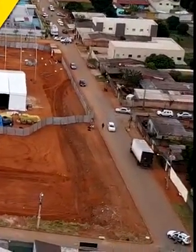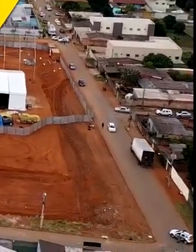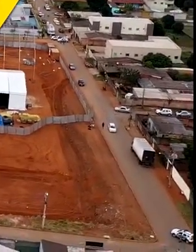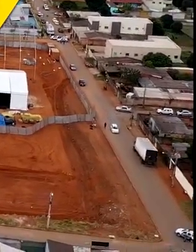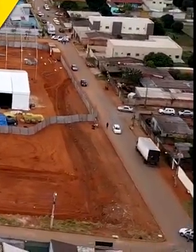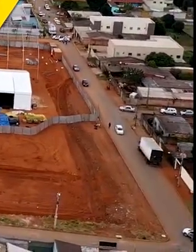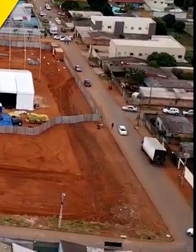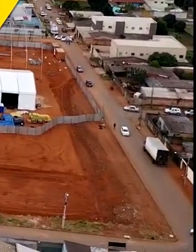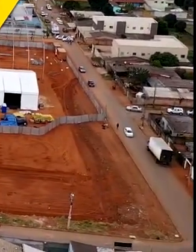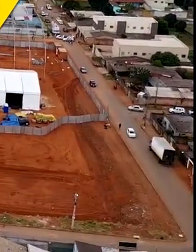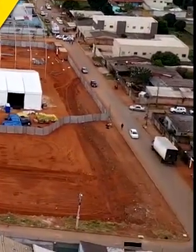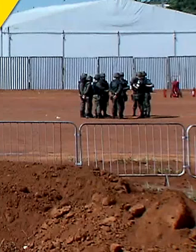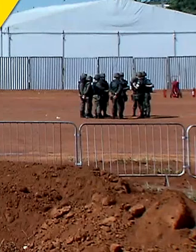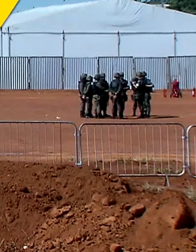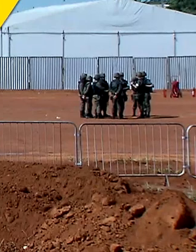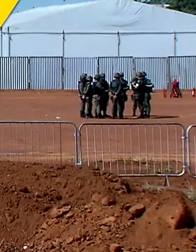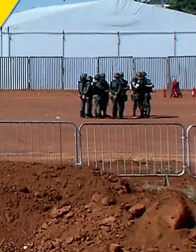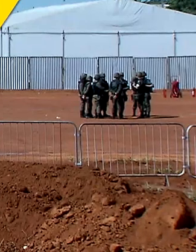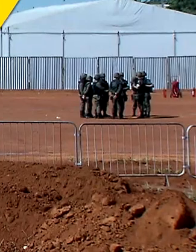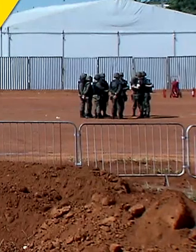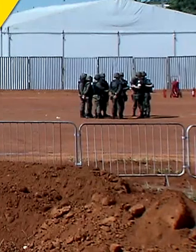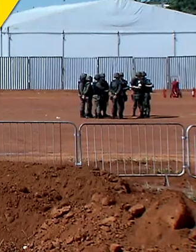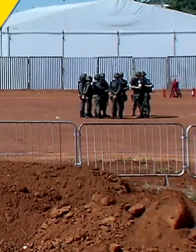Tchau, tchau.